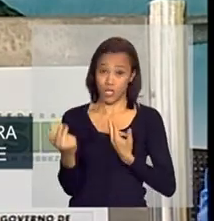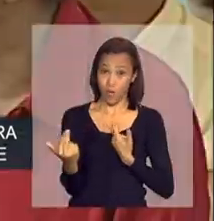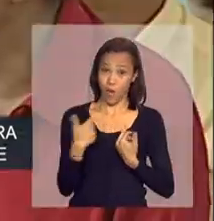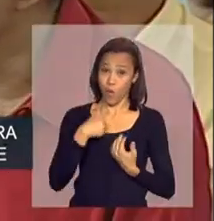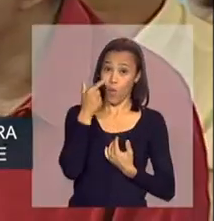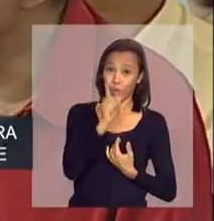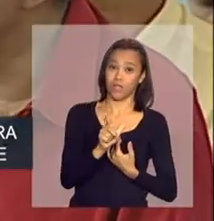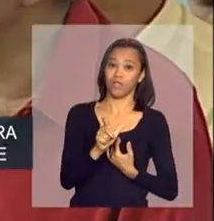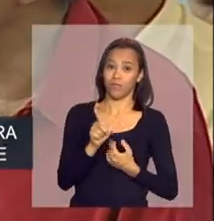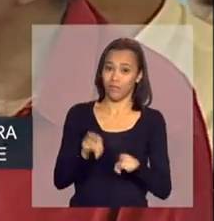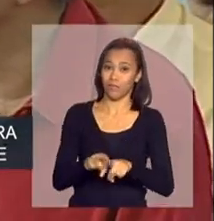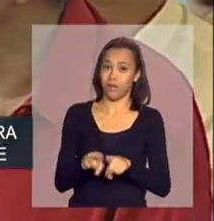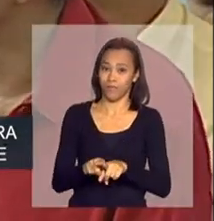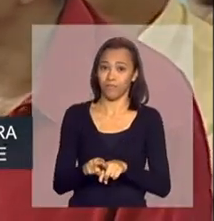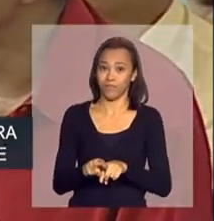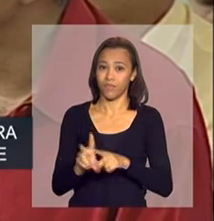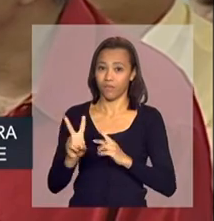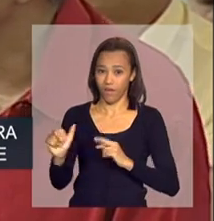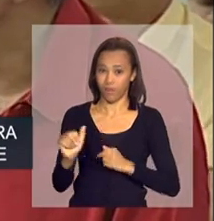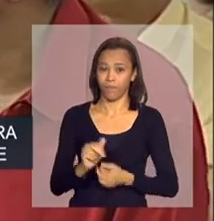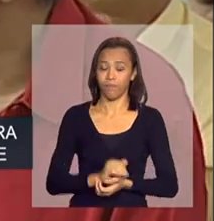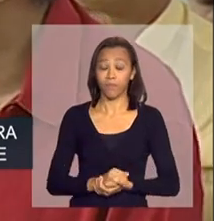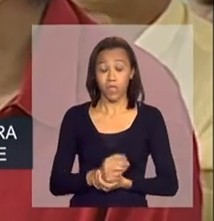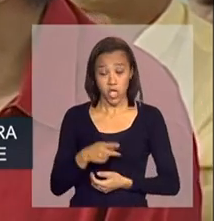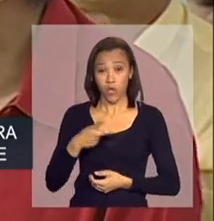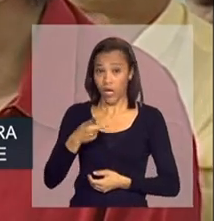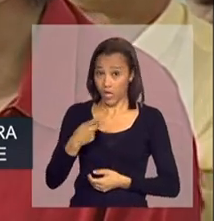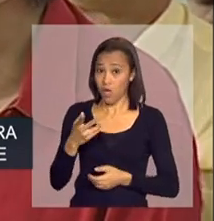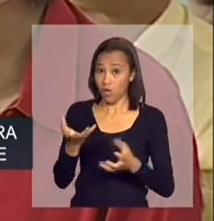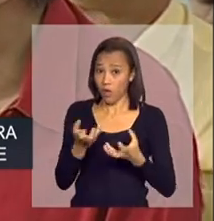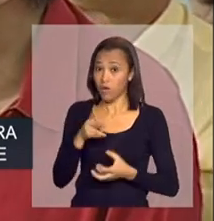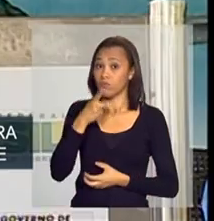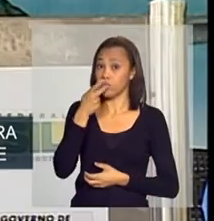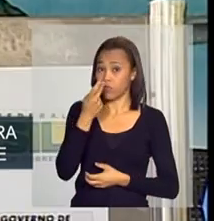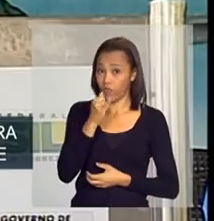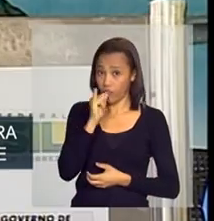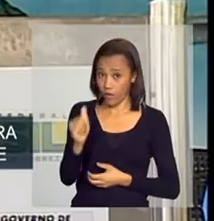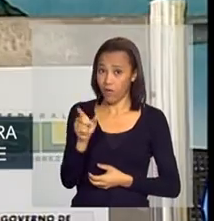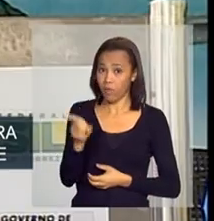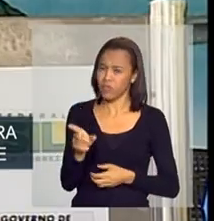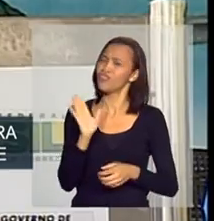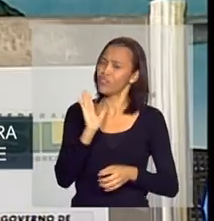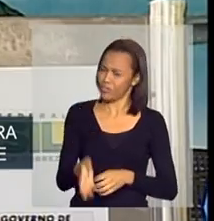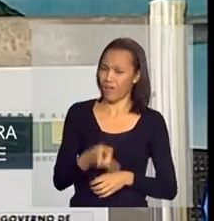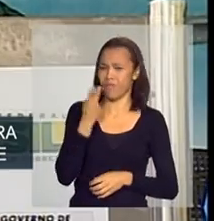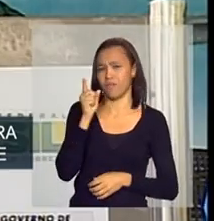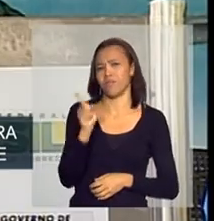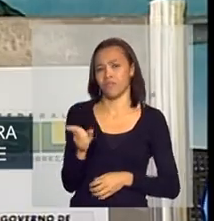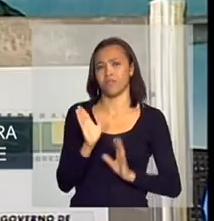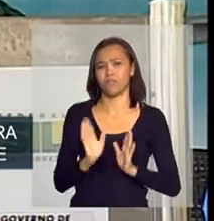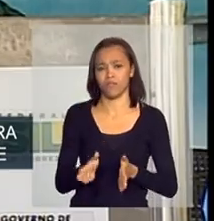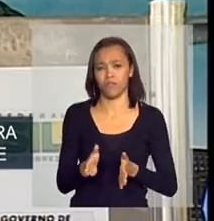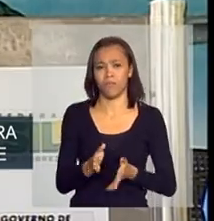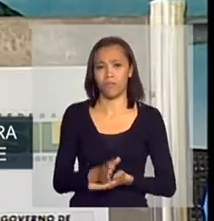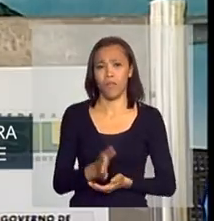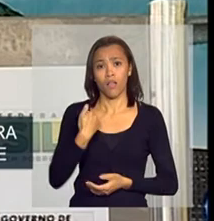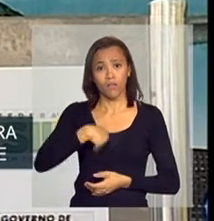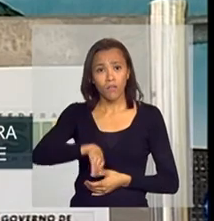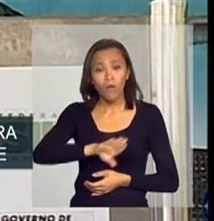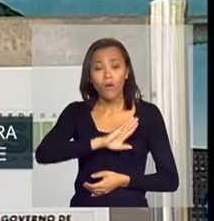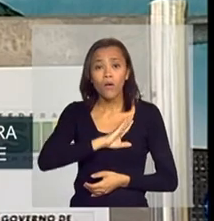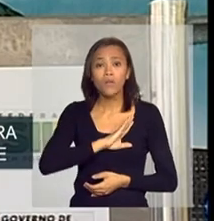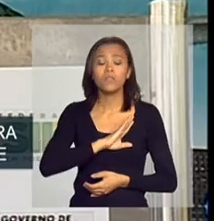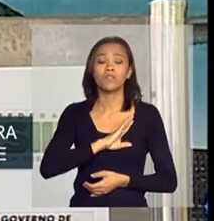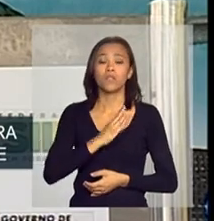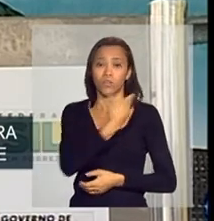ganhei. E quero te dizer mais, e já te disse isso, nós,